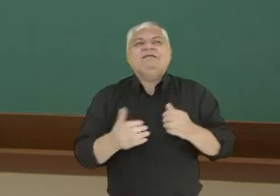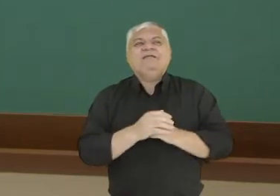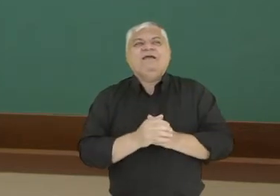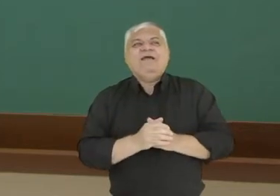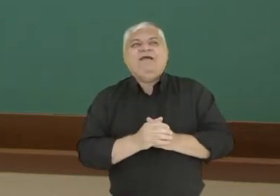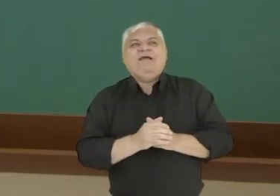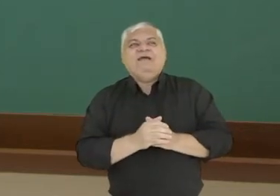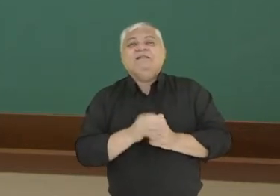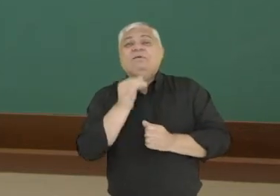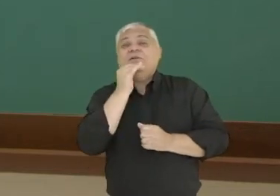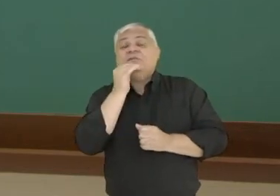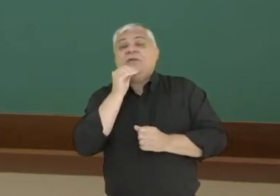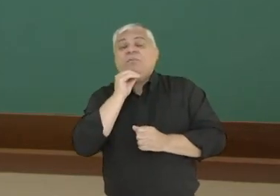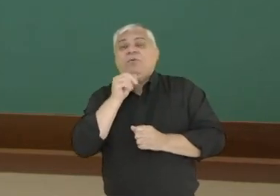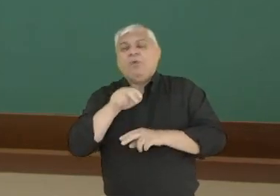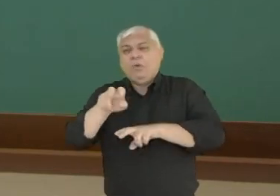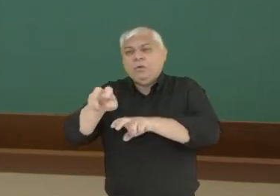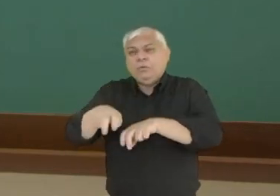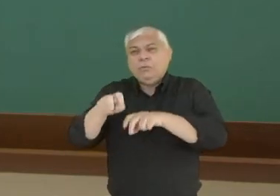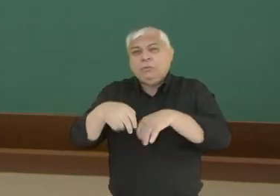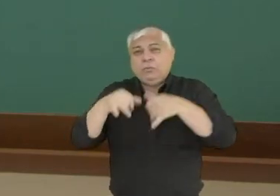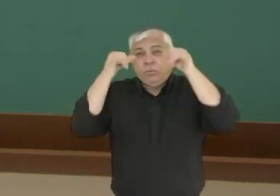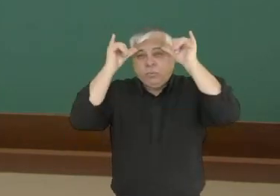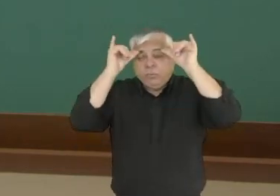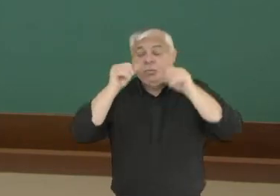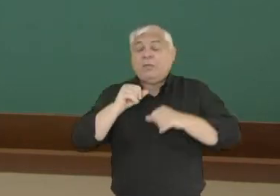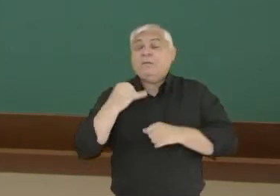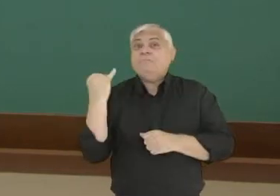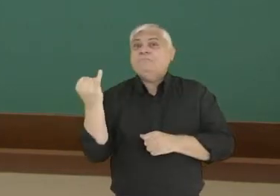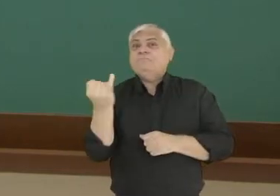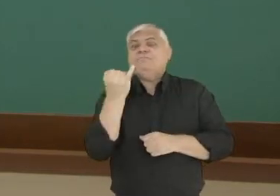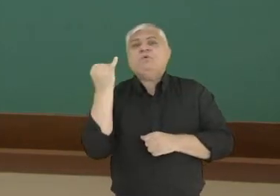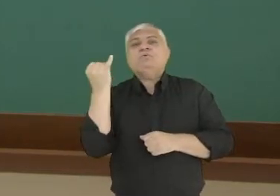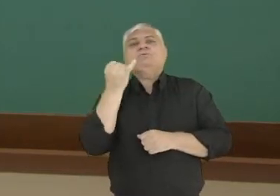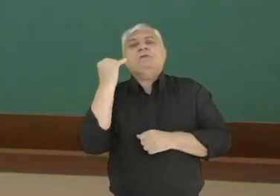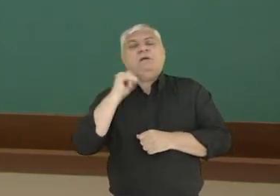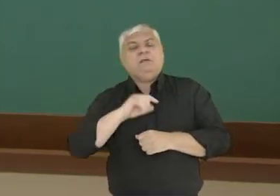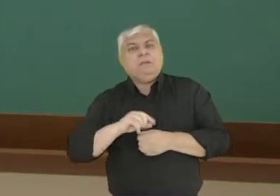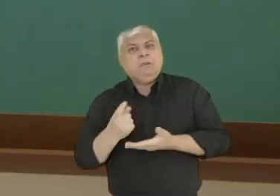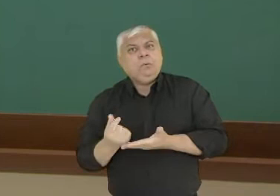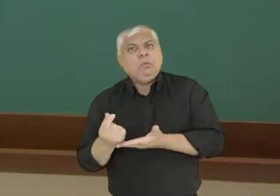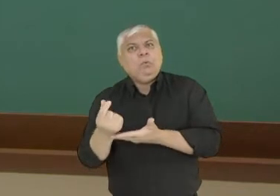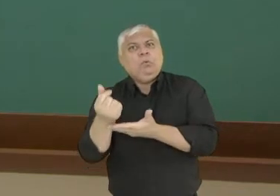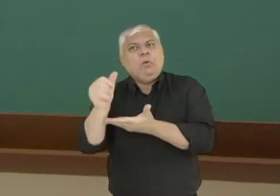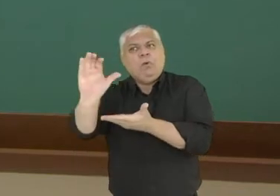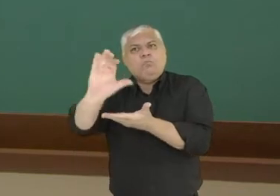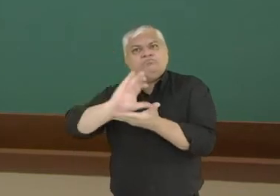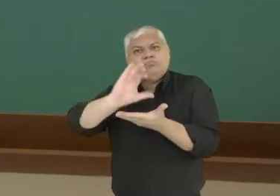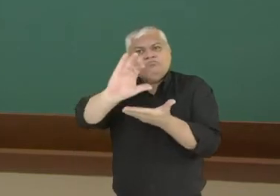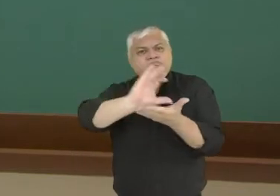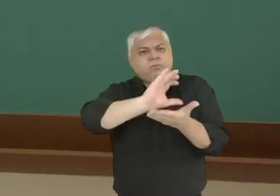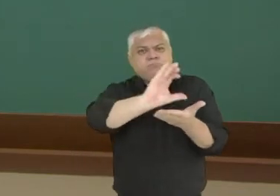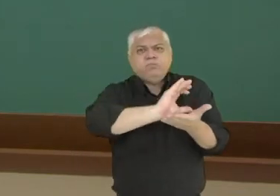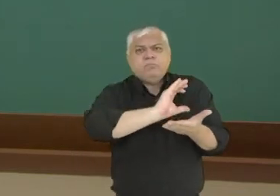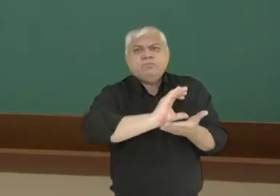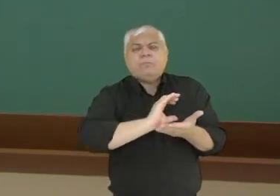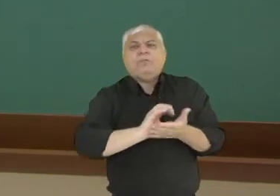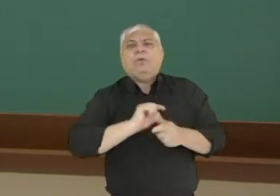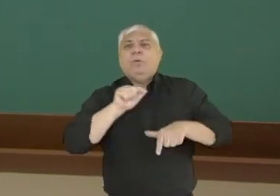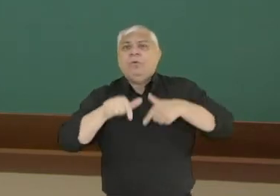agropecuária é uma das atividades econômicas mais rentáveis do país então é uma